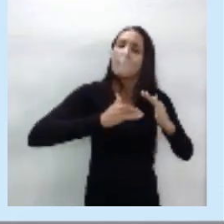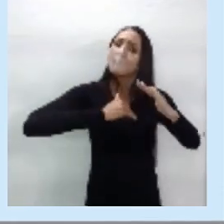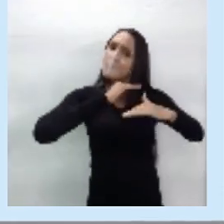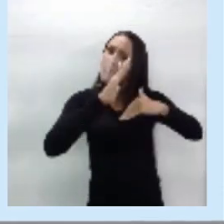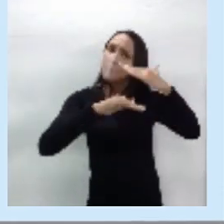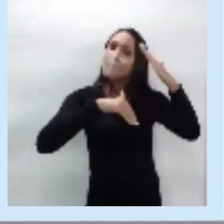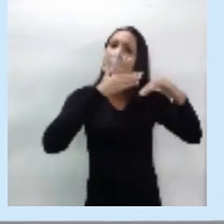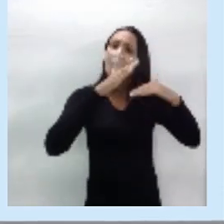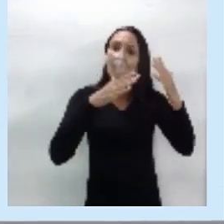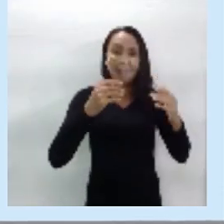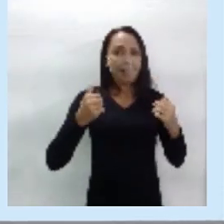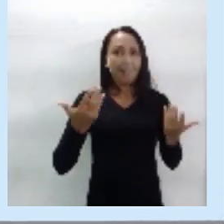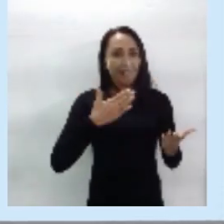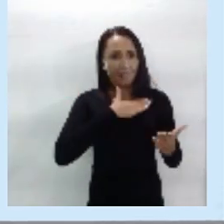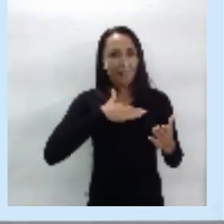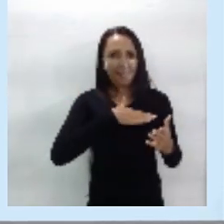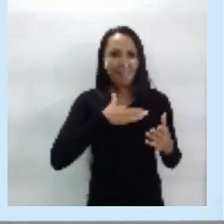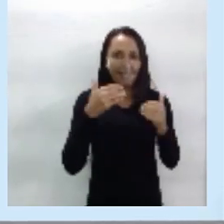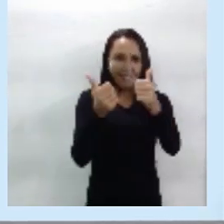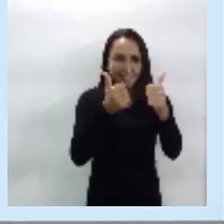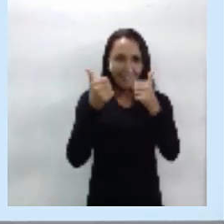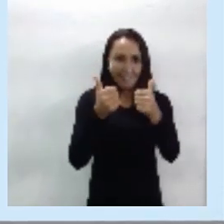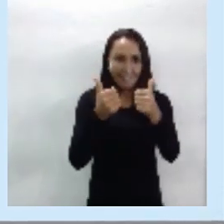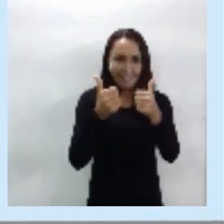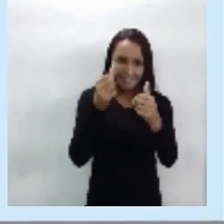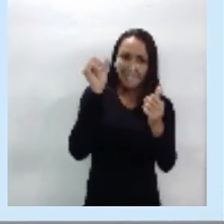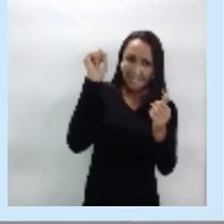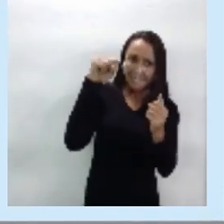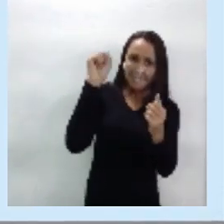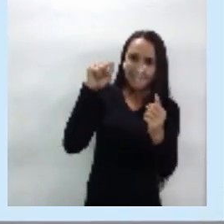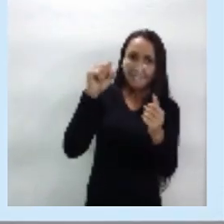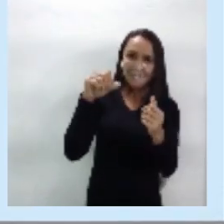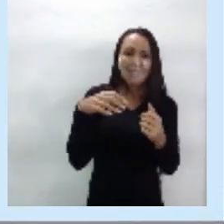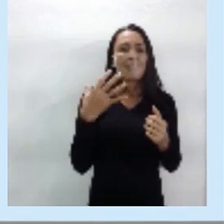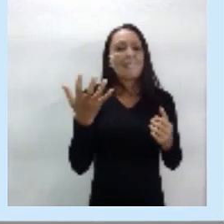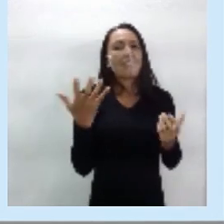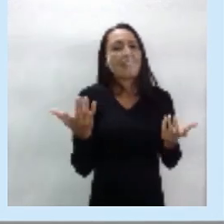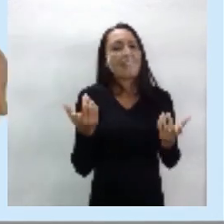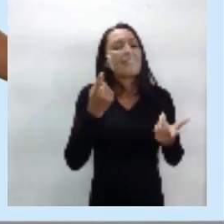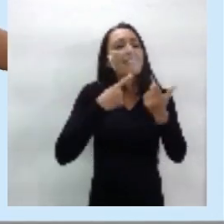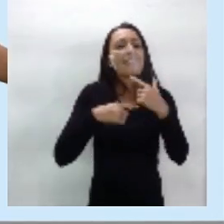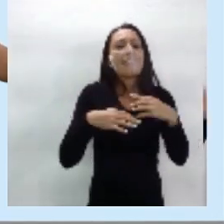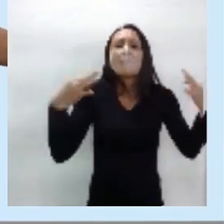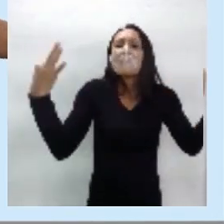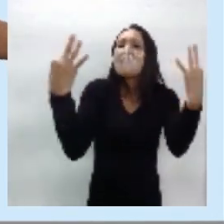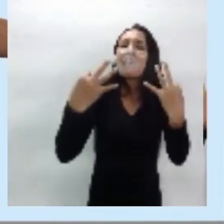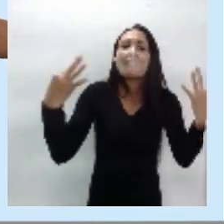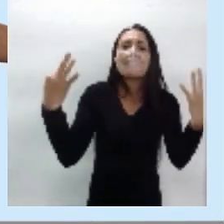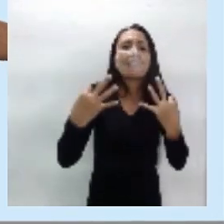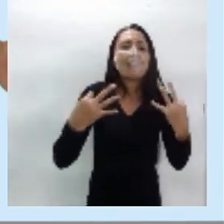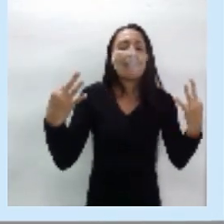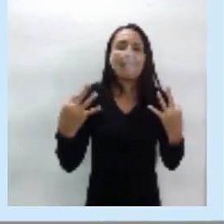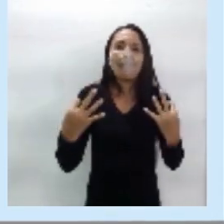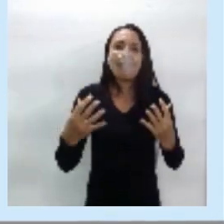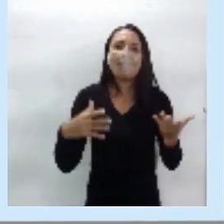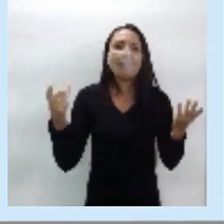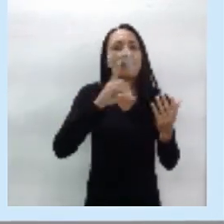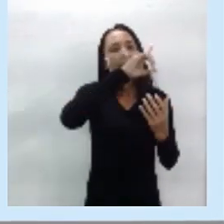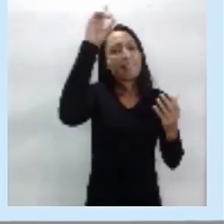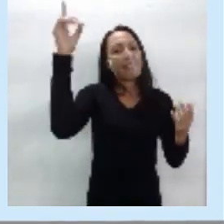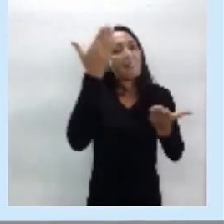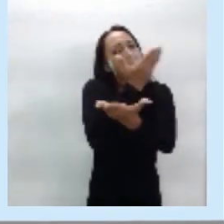E aí, gostaram da aula? Espero que sim. Queria desejar um excelente dia para